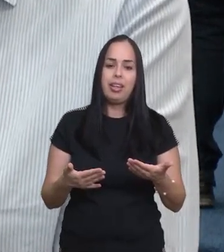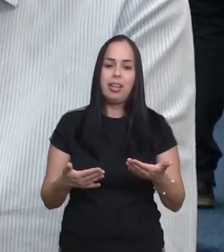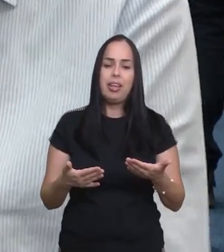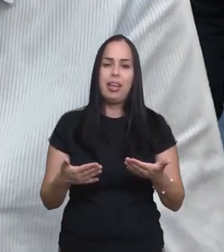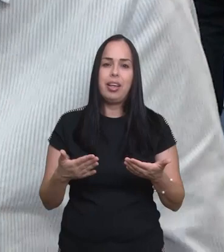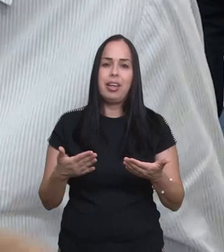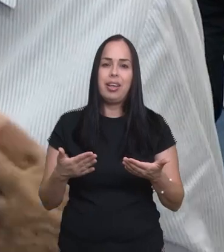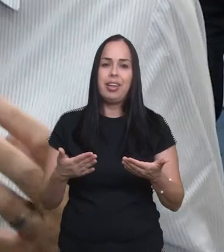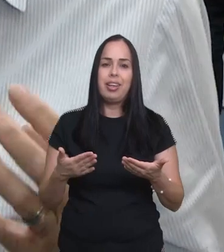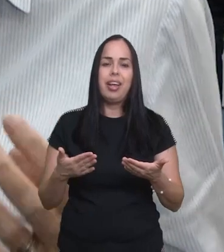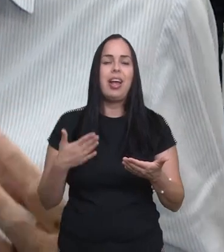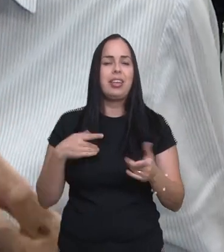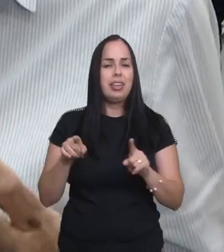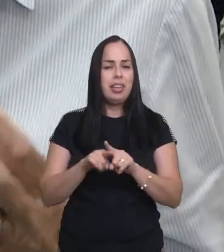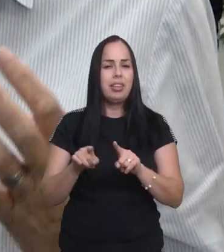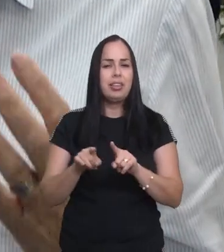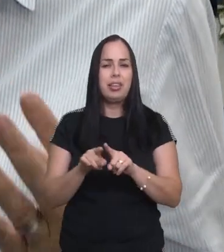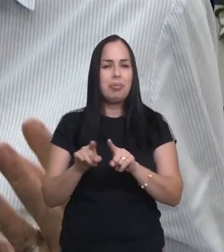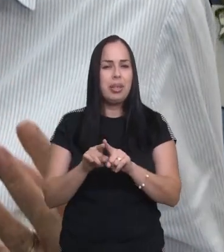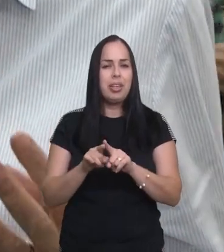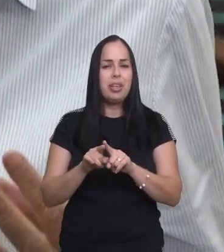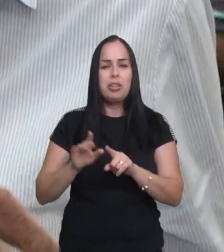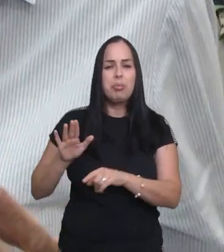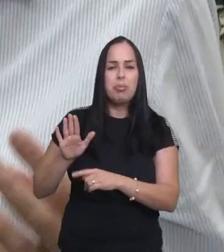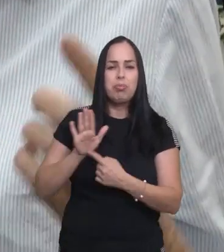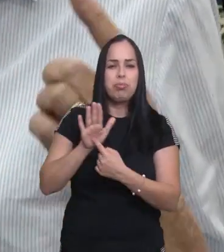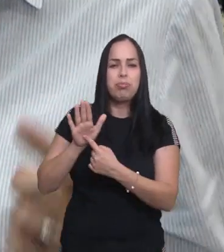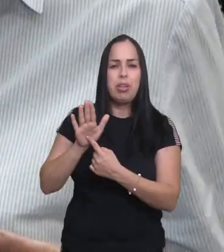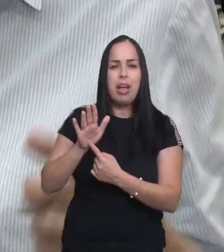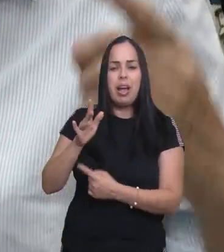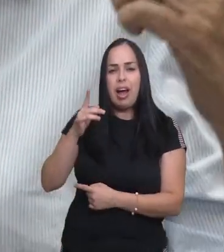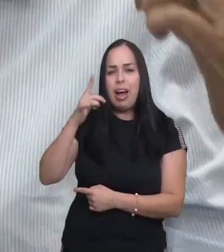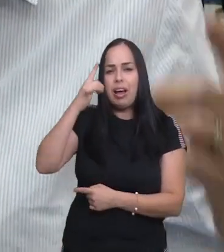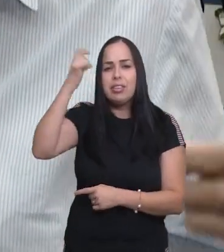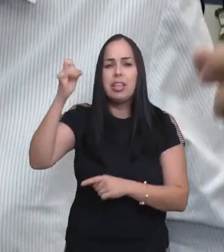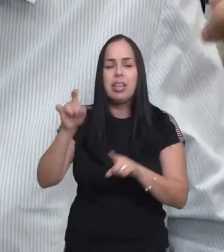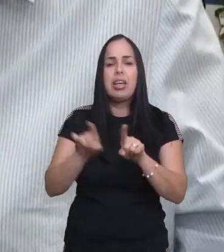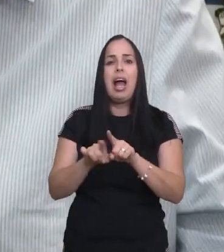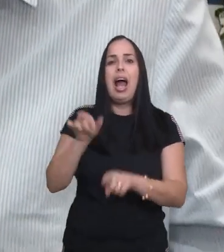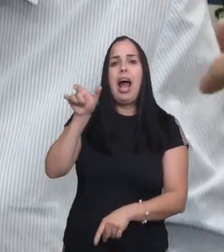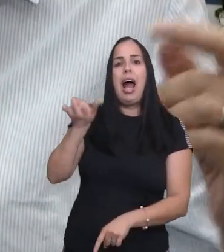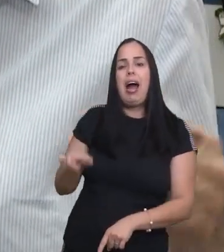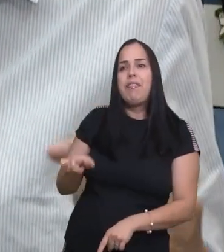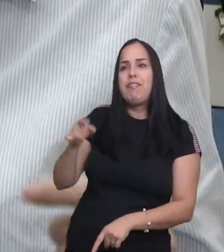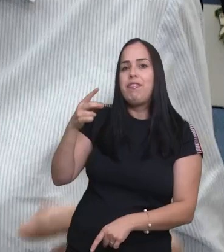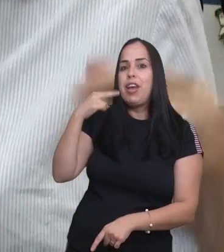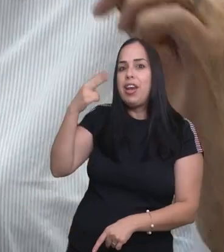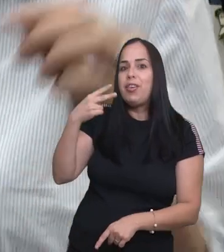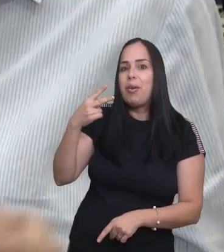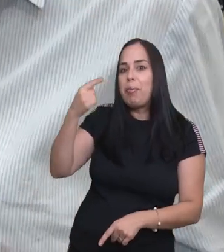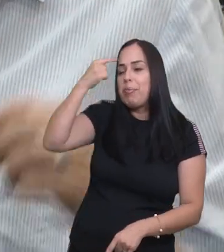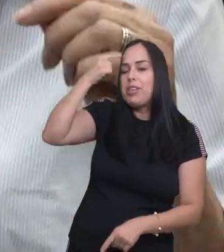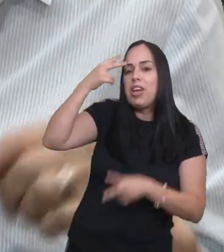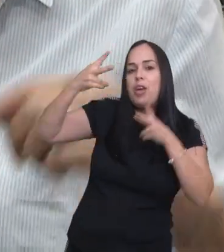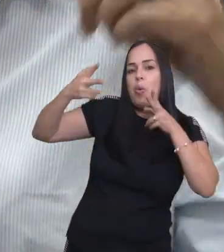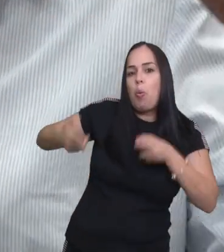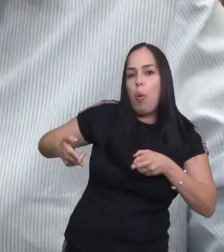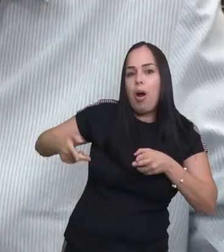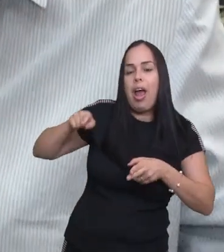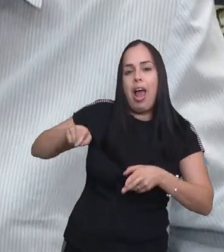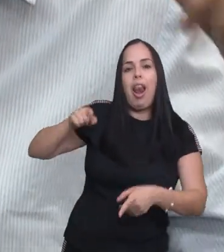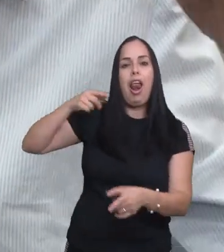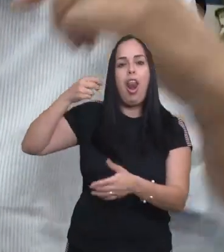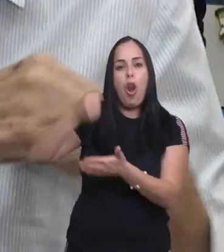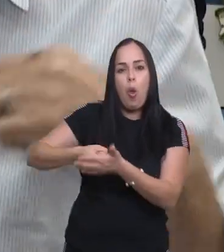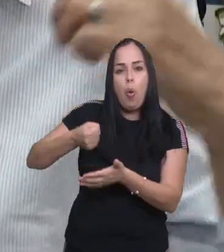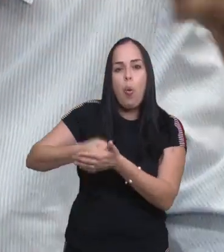de cristalização de encontro das mulheres nos seus ideais. Olha, tem uma vereadora lá que pensa que nem eu. Tem uma vereadora que está lutando